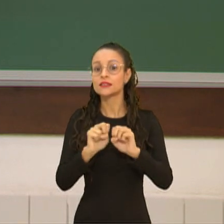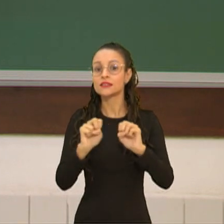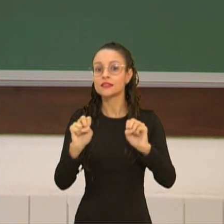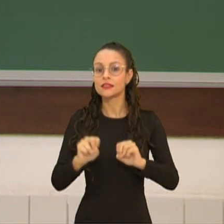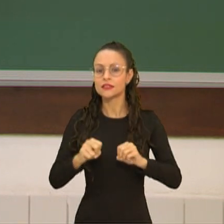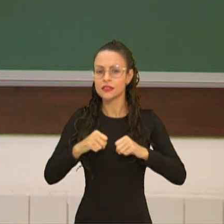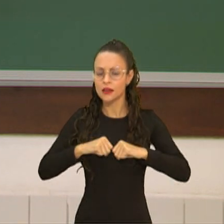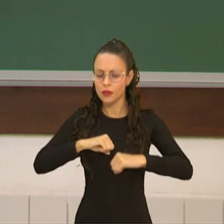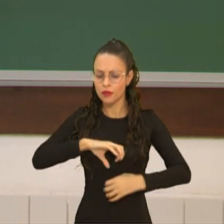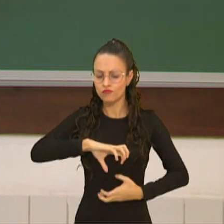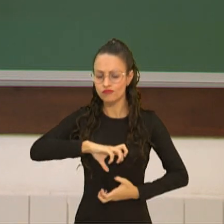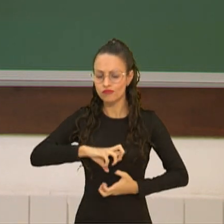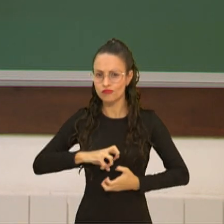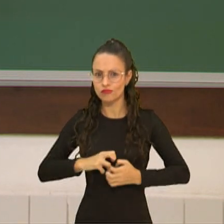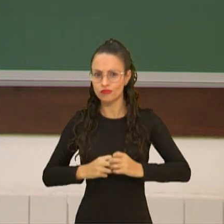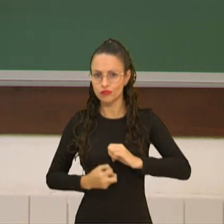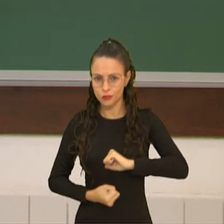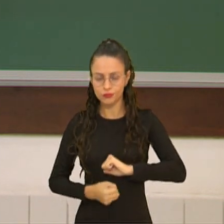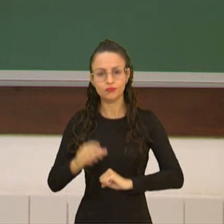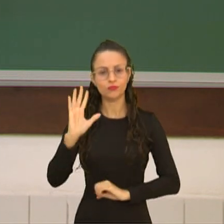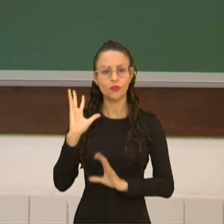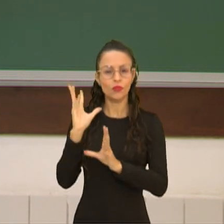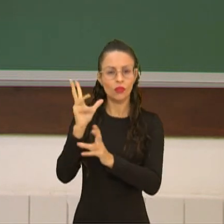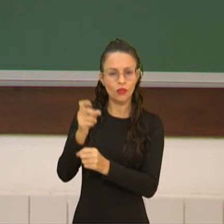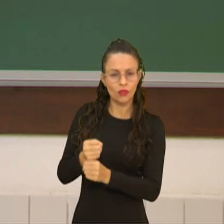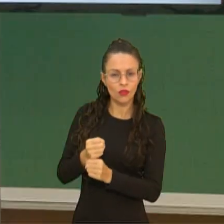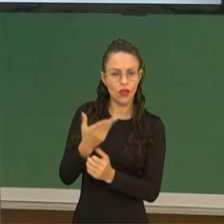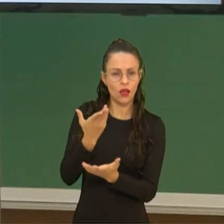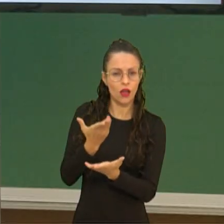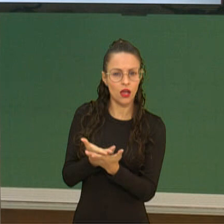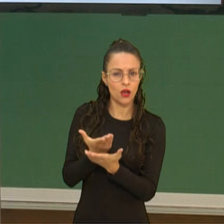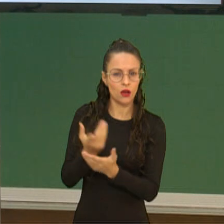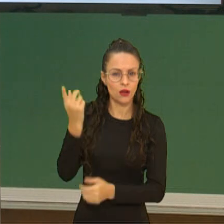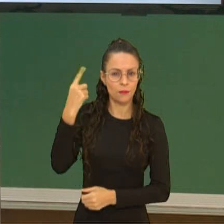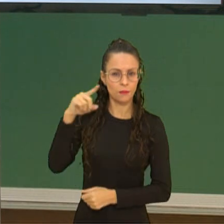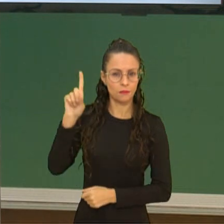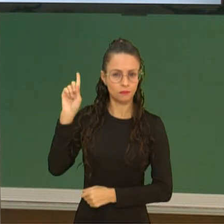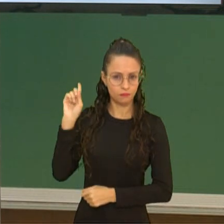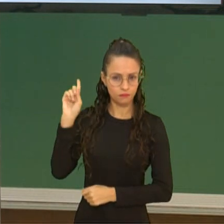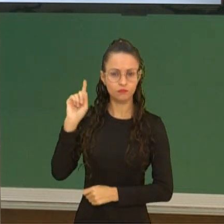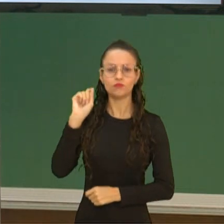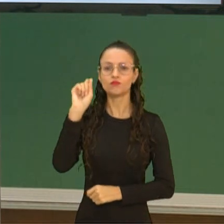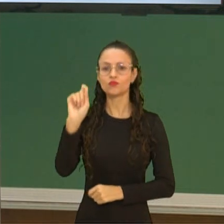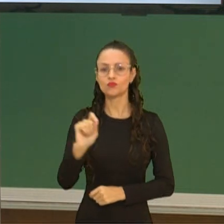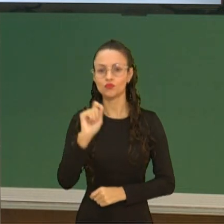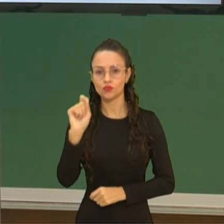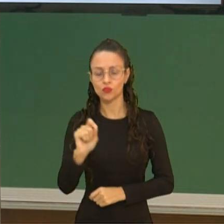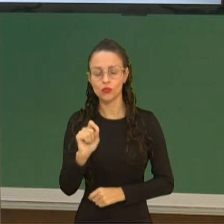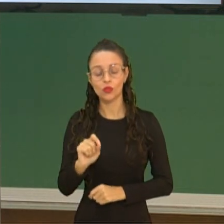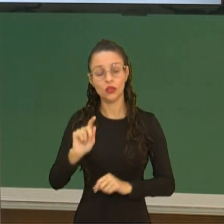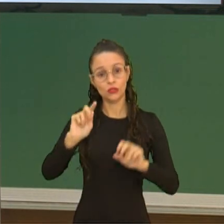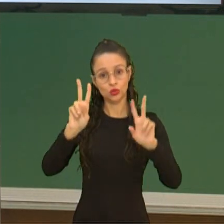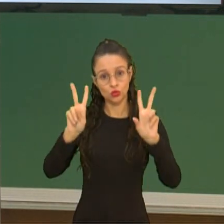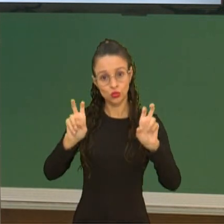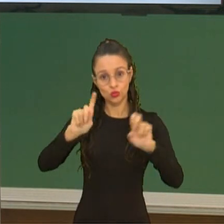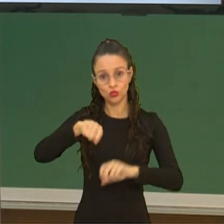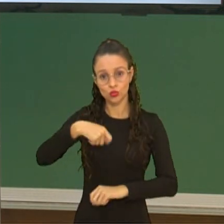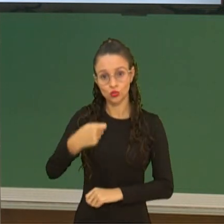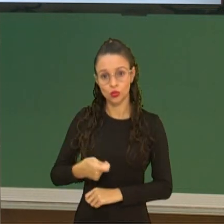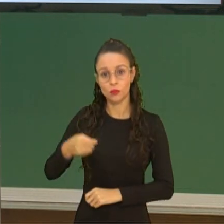vamos lá então fazer aquela retomada bom então na aula passada nós falamos sobre os macronutrientes